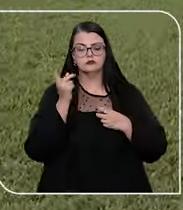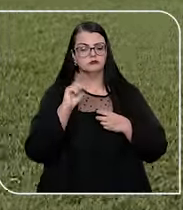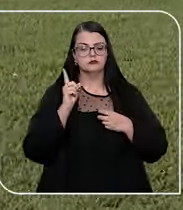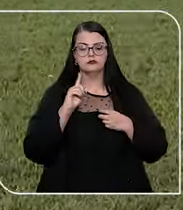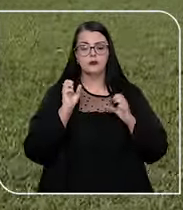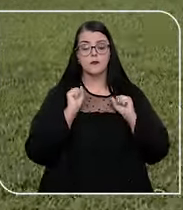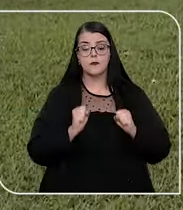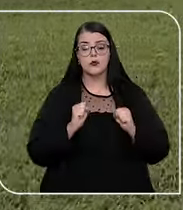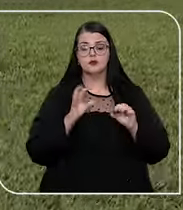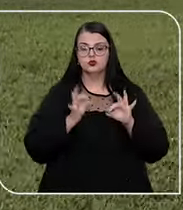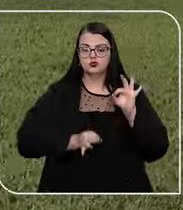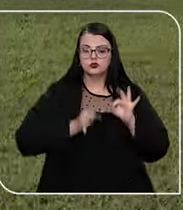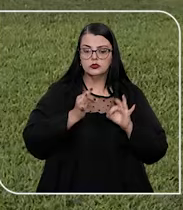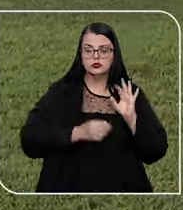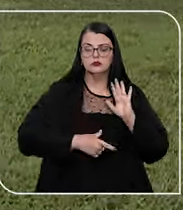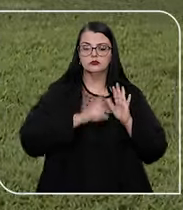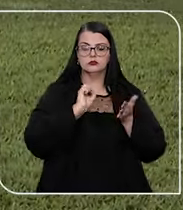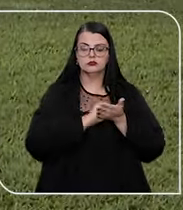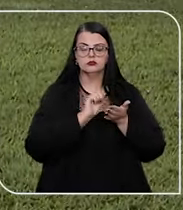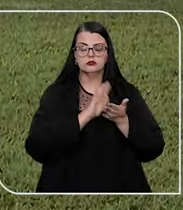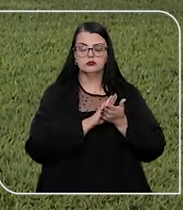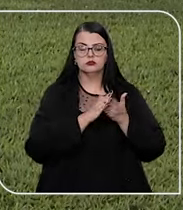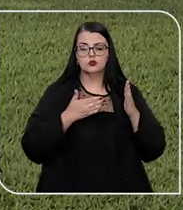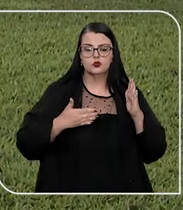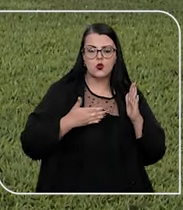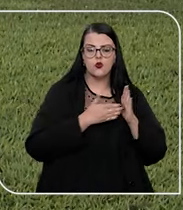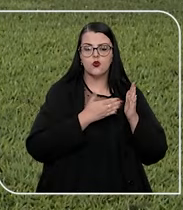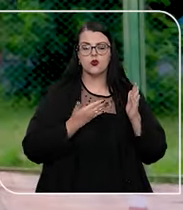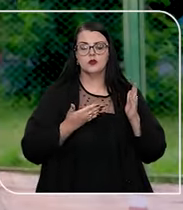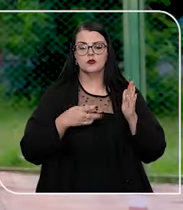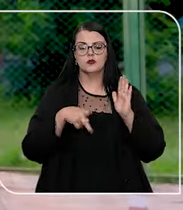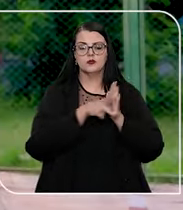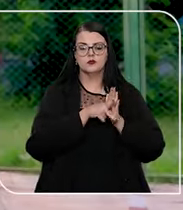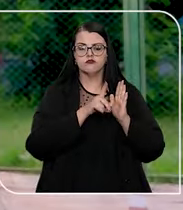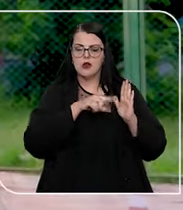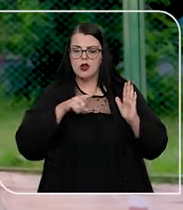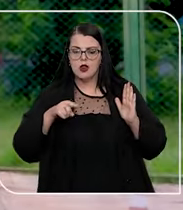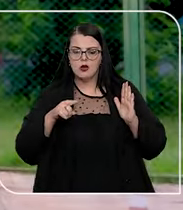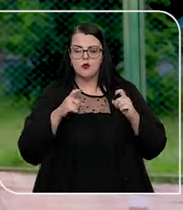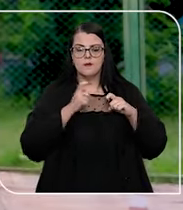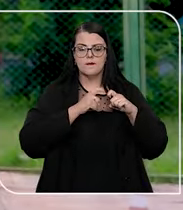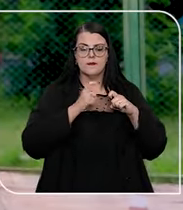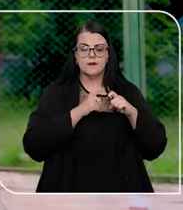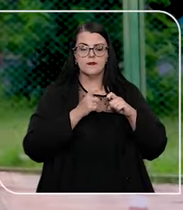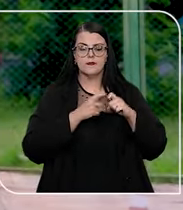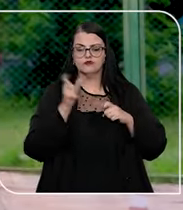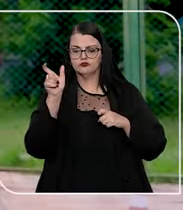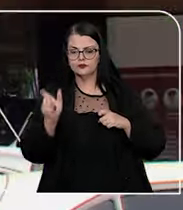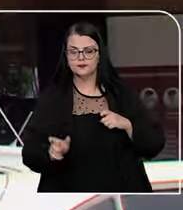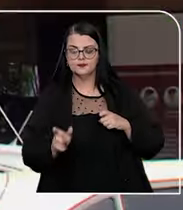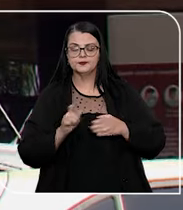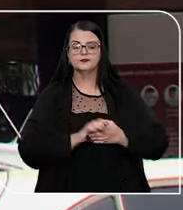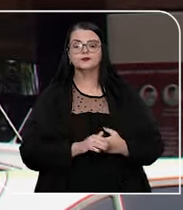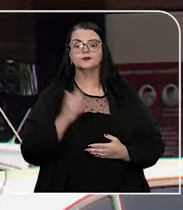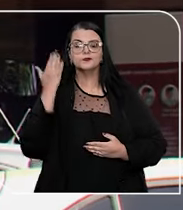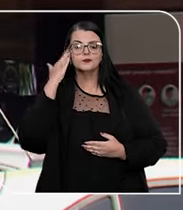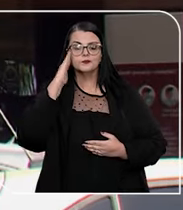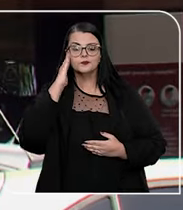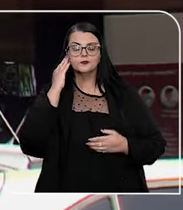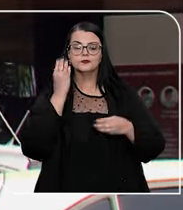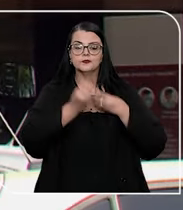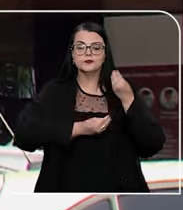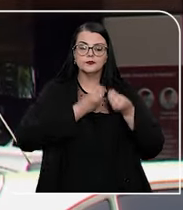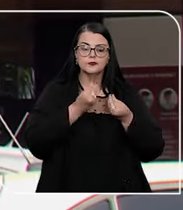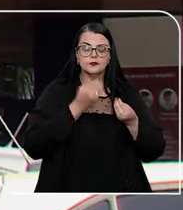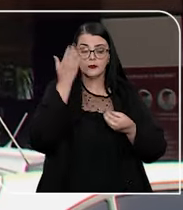que não é possível julgamento antecipado de ação de interdição com base em laudo médico unilateral o entendimento foi o